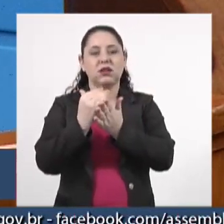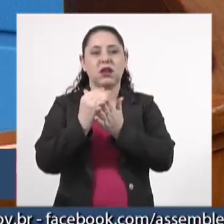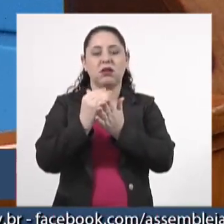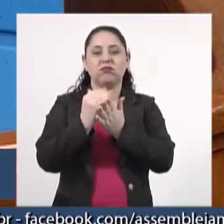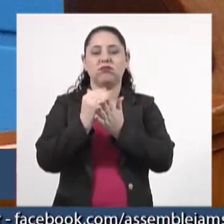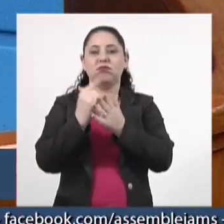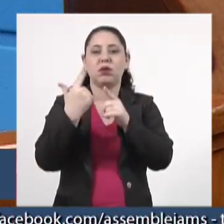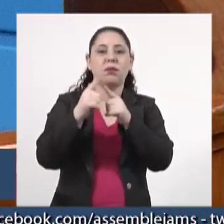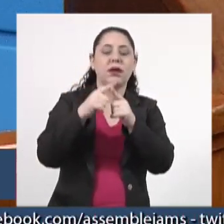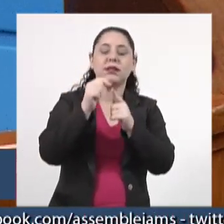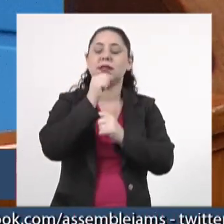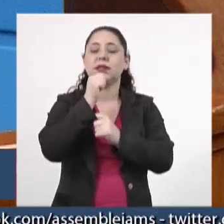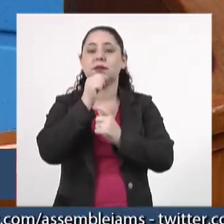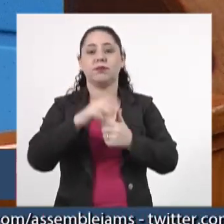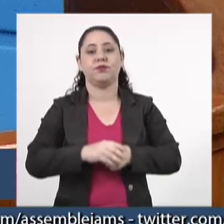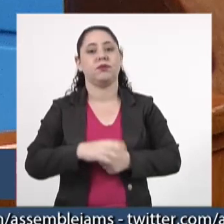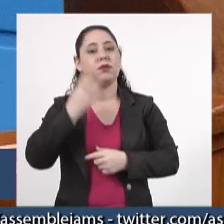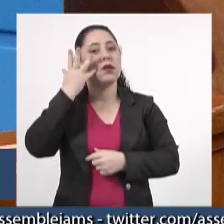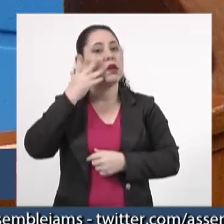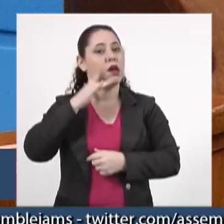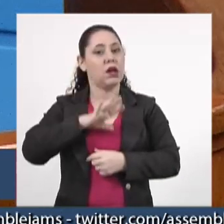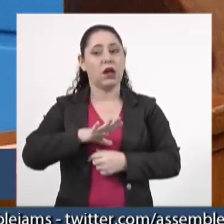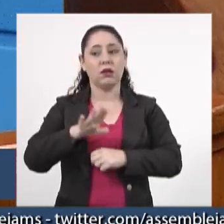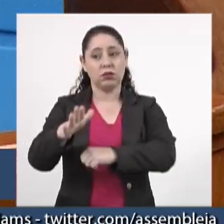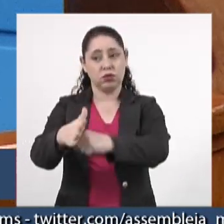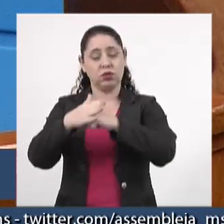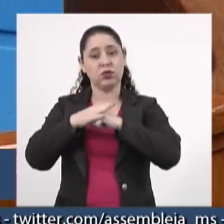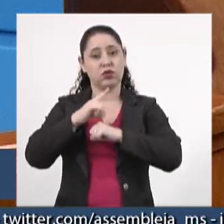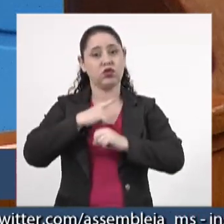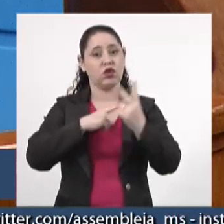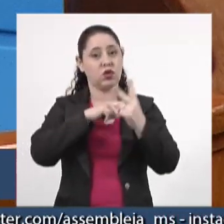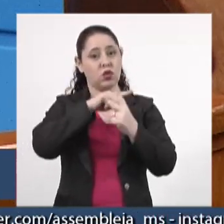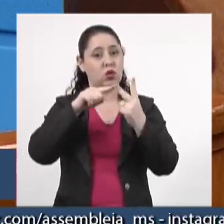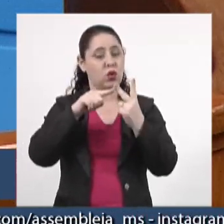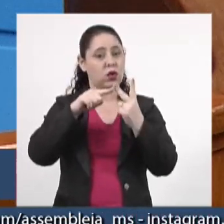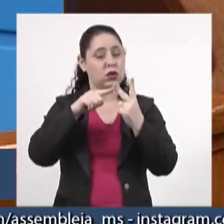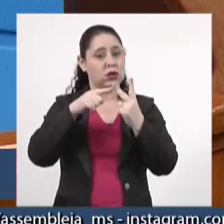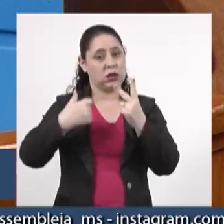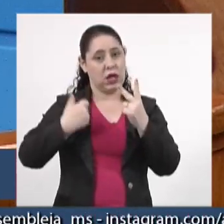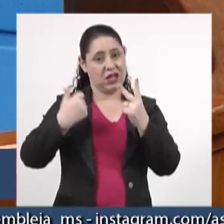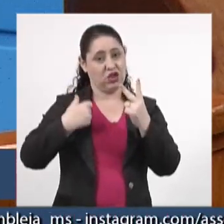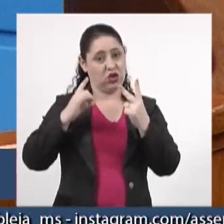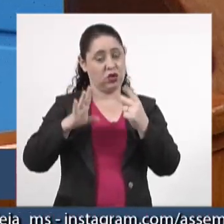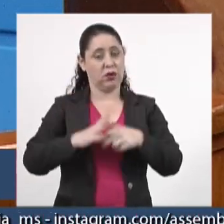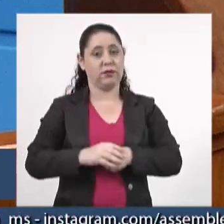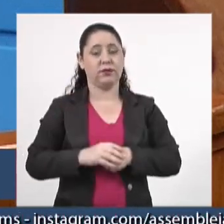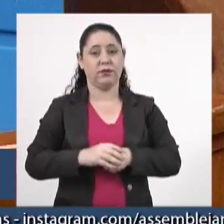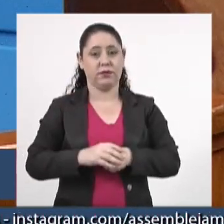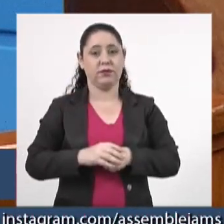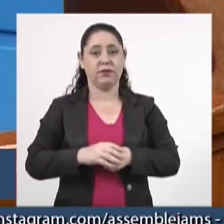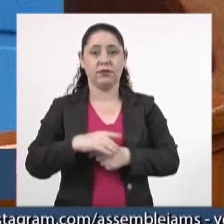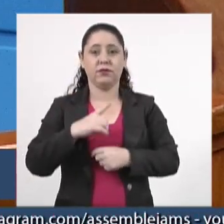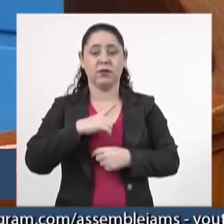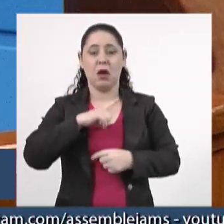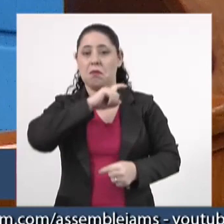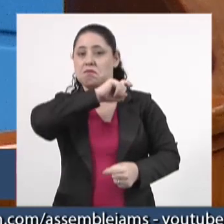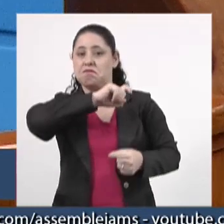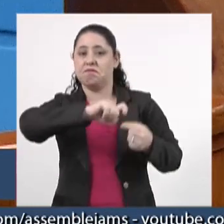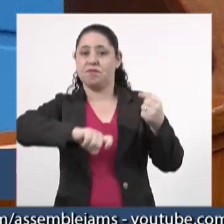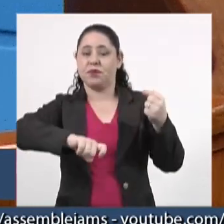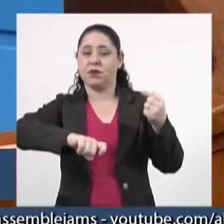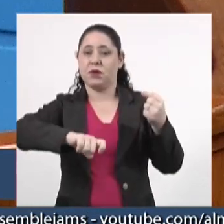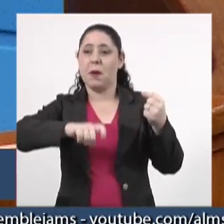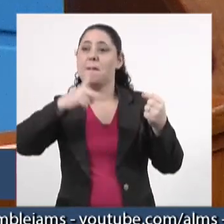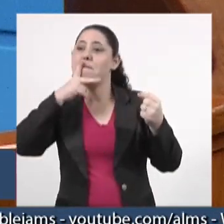Então, eu vou dar um exemplo de uma criança que nós acolhemos, ela tinha apenas 2 anos de idade, ela sofreu estupro por parte